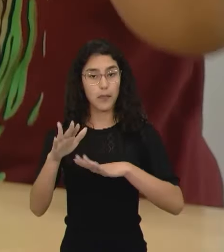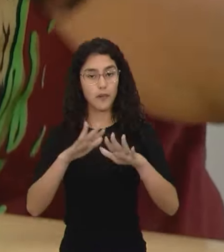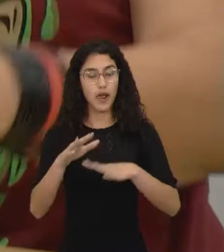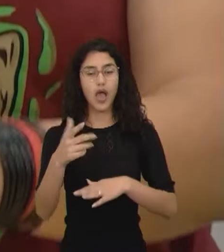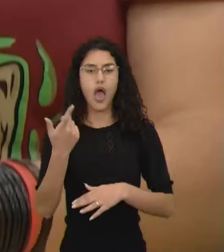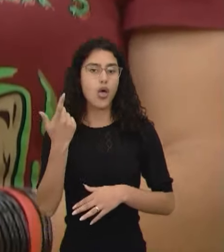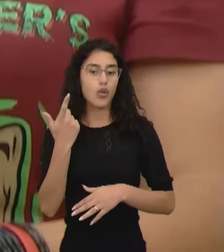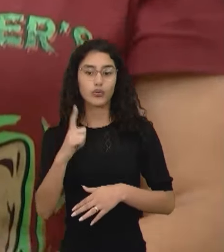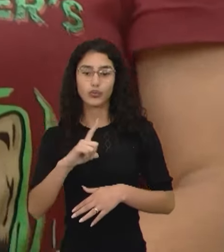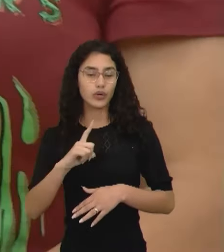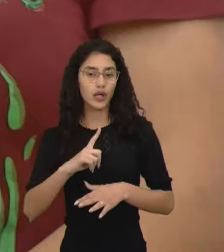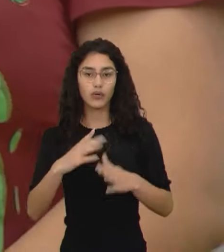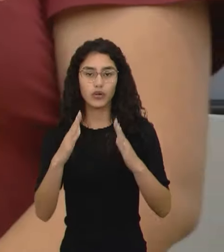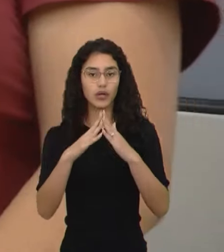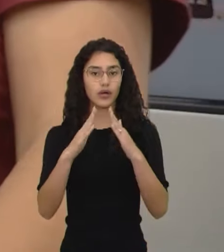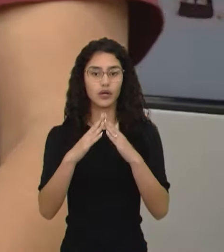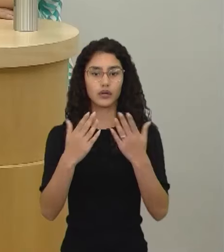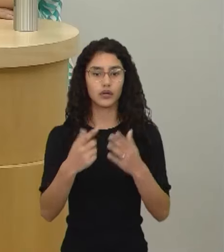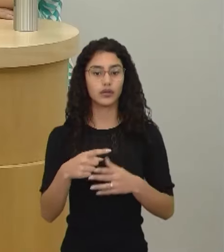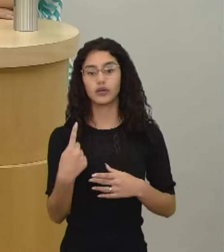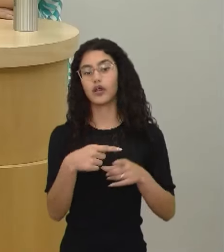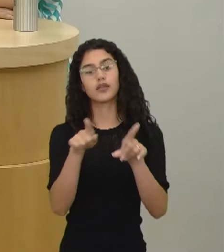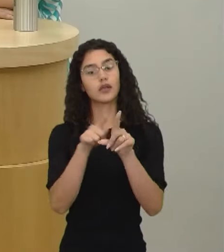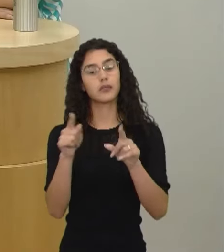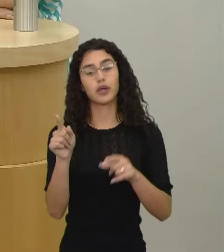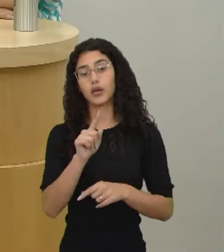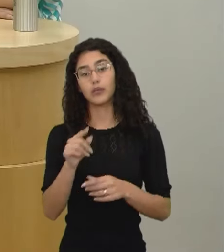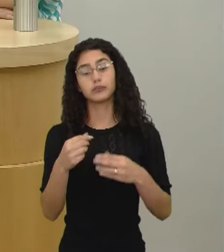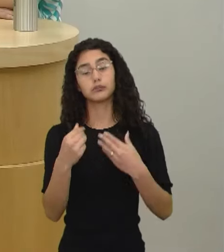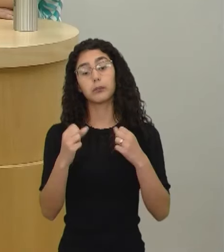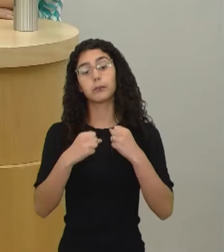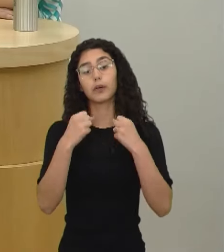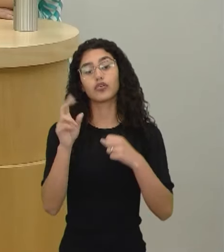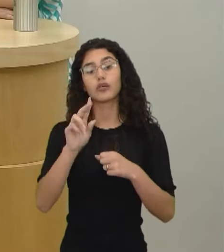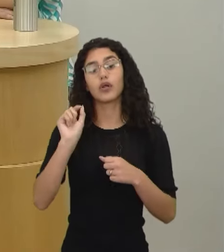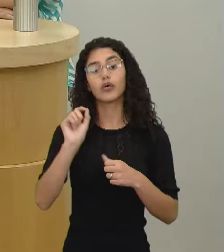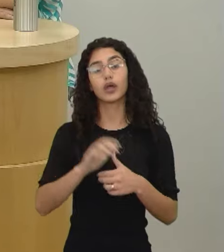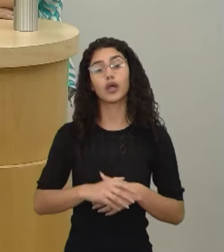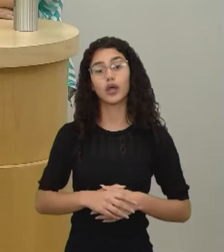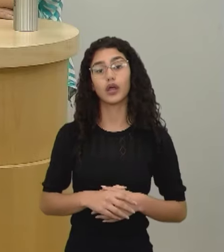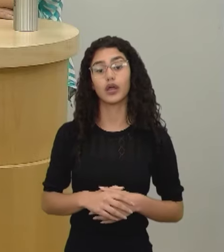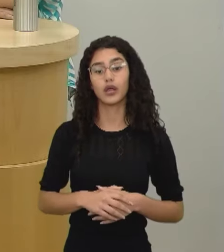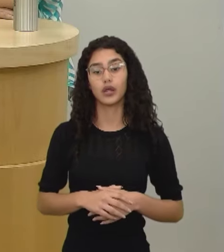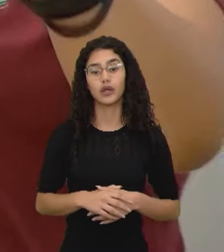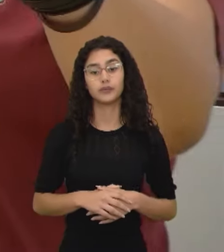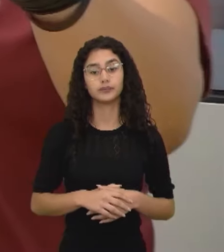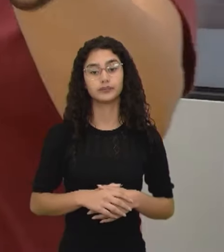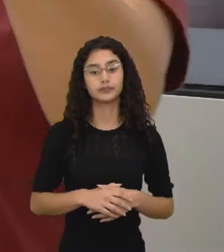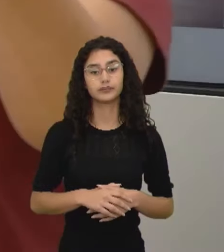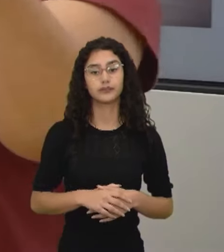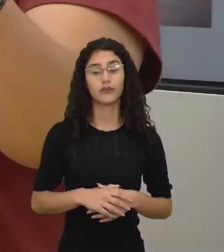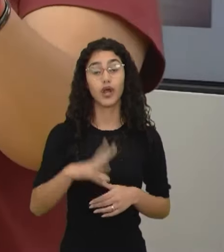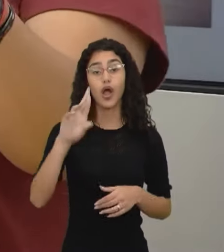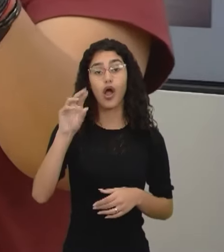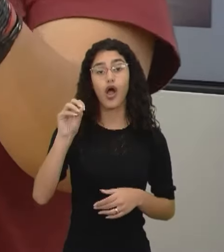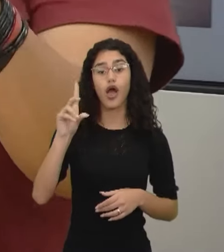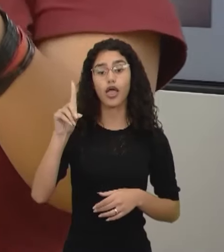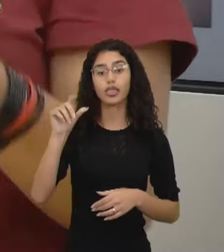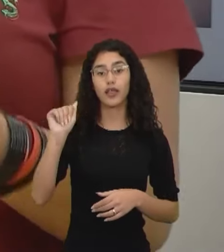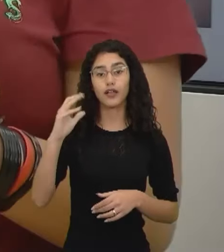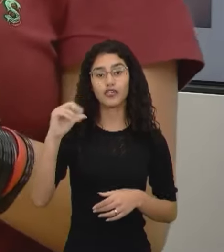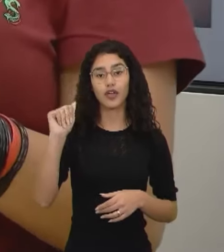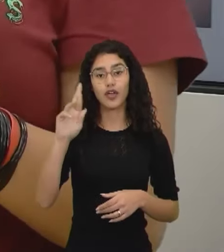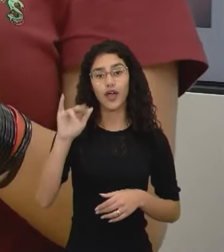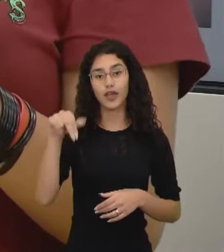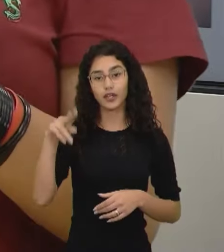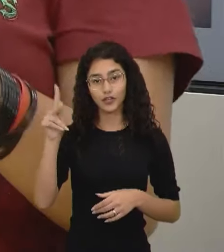tenho uma roldana em casa. Nós também não. Por isso você pode usar o quê, ó? Rodinha de carro. Aqui tem uma maior, né? Tem um carrinho velho